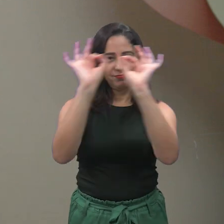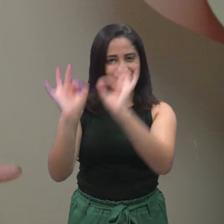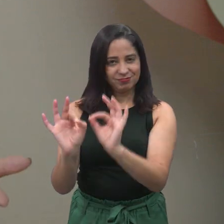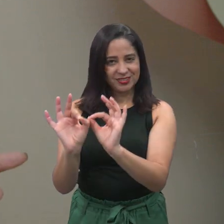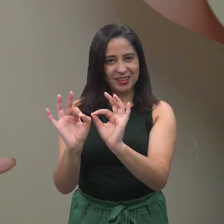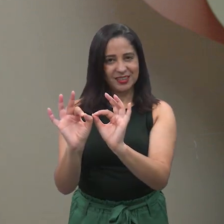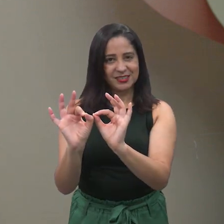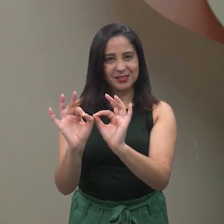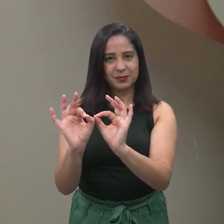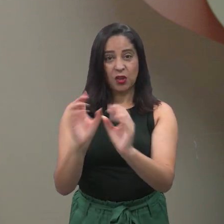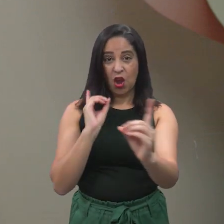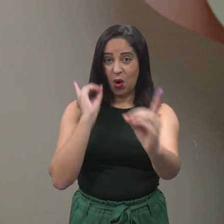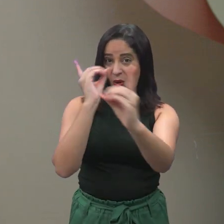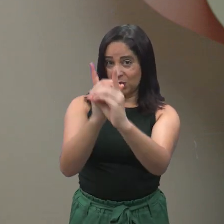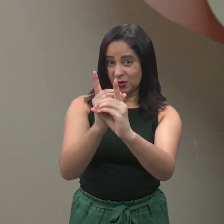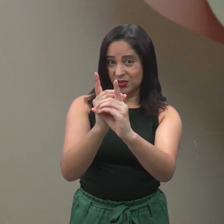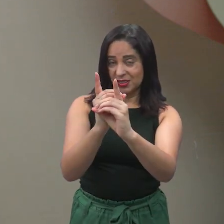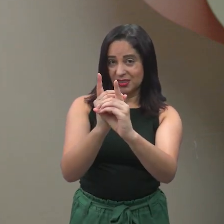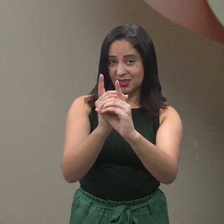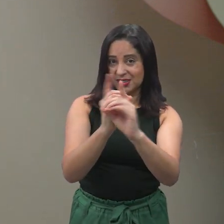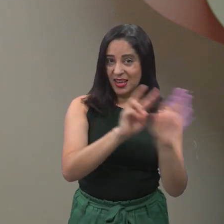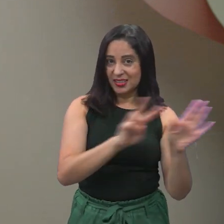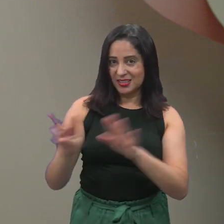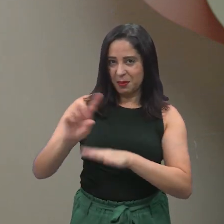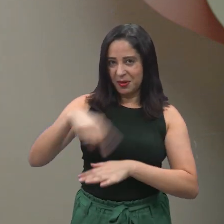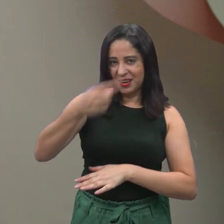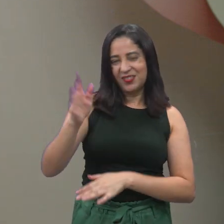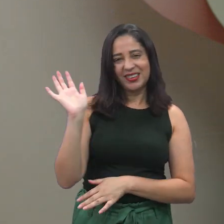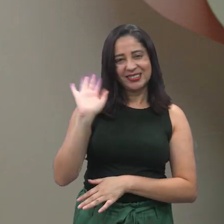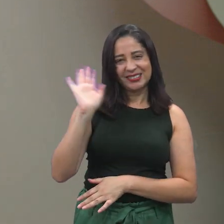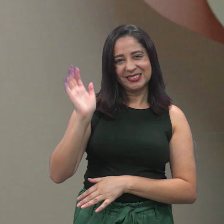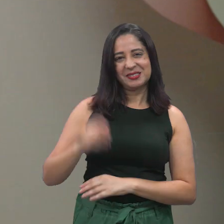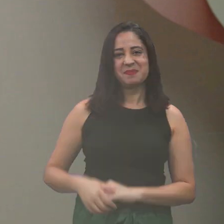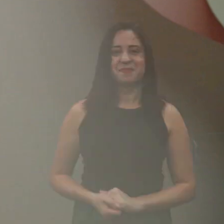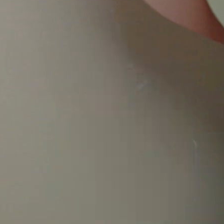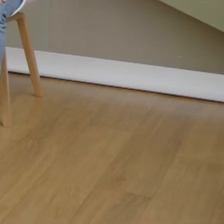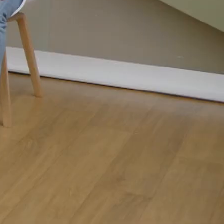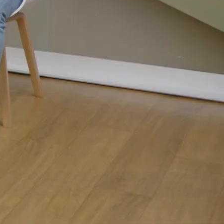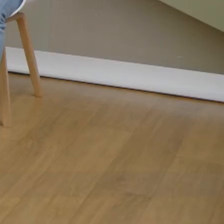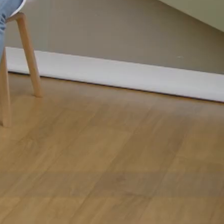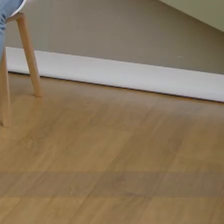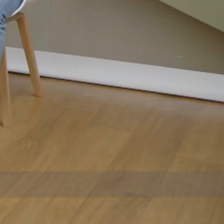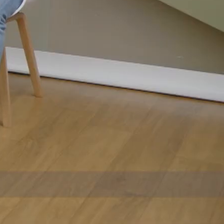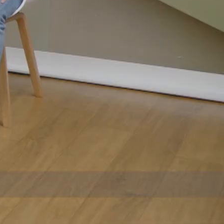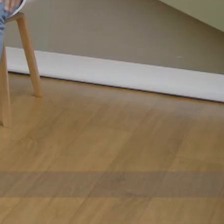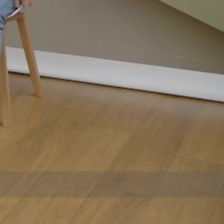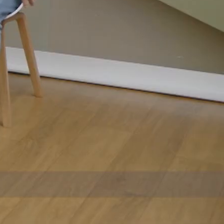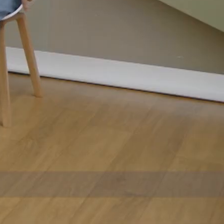nossas redes sociais e eu encontro você no próximo programa. Até mais!